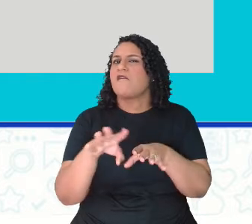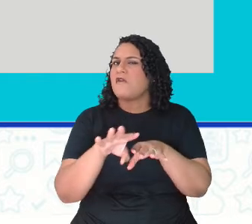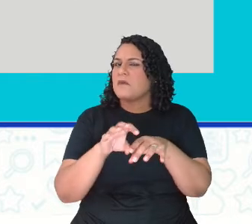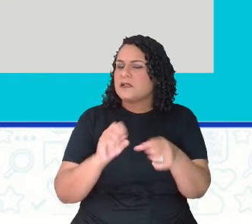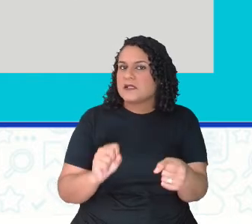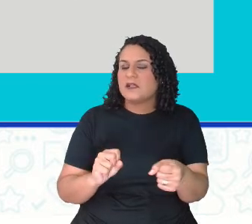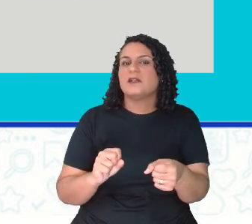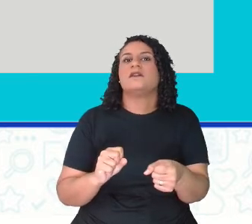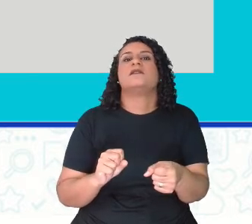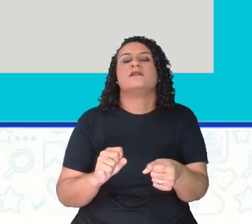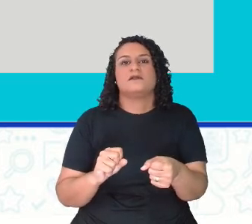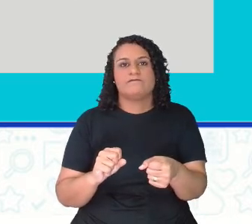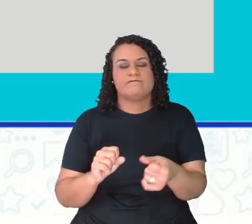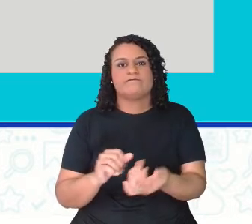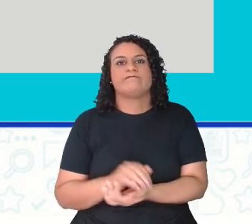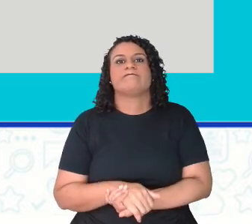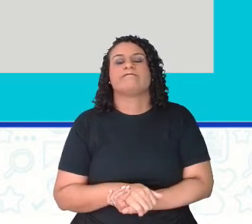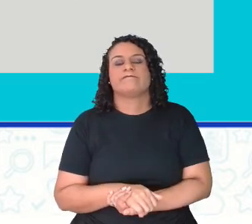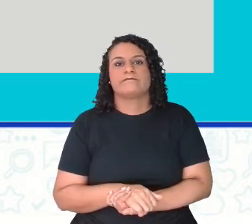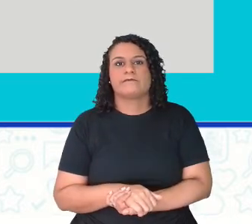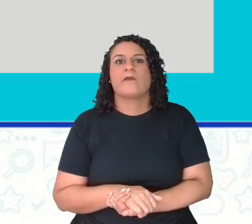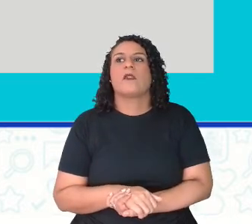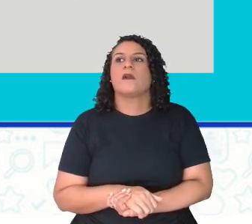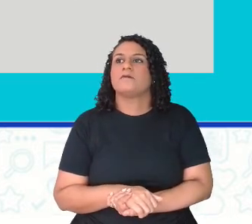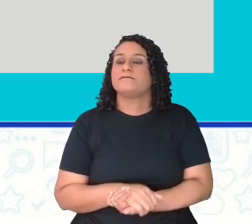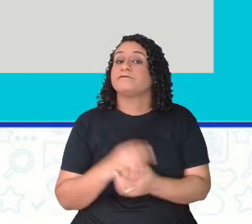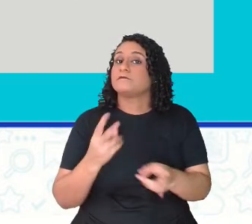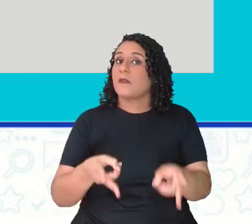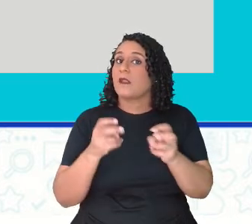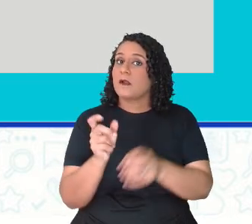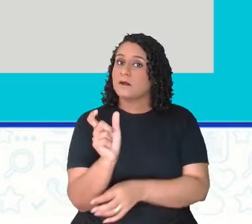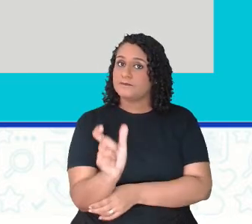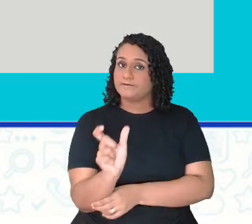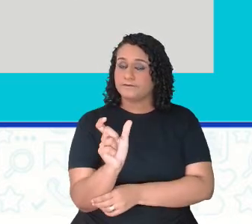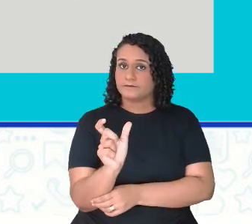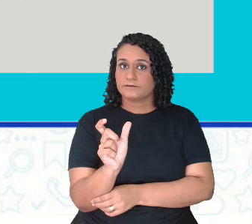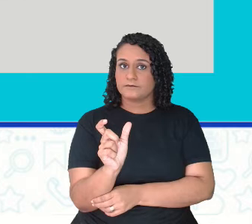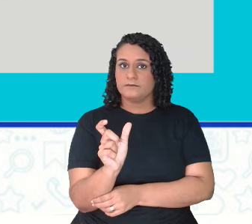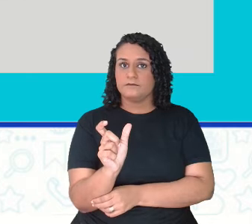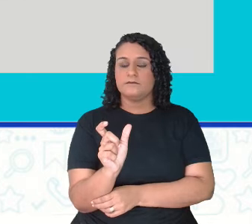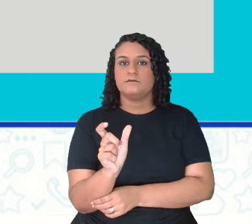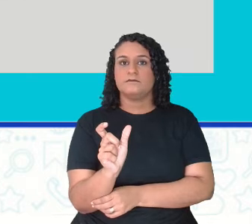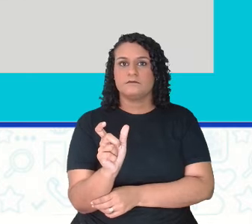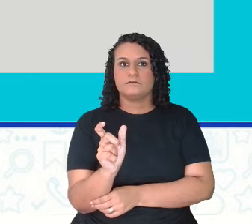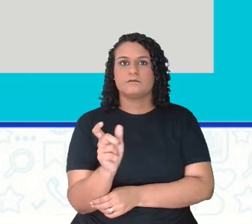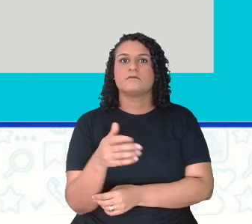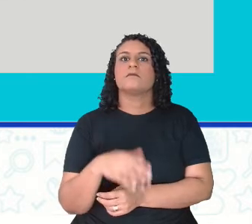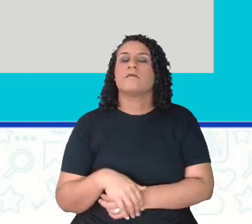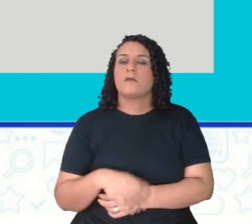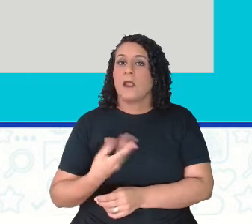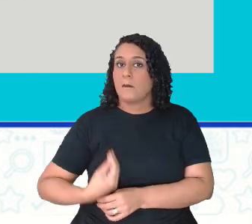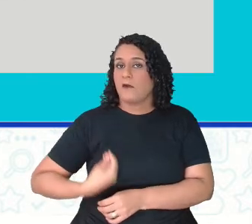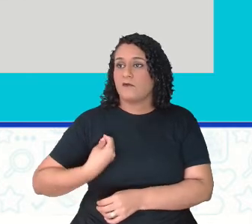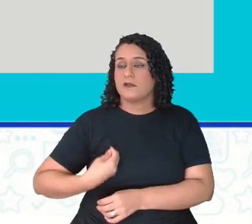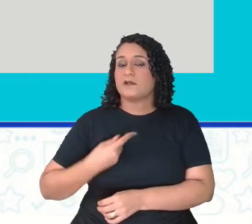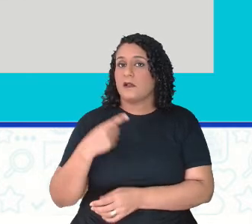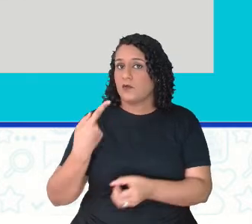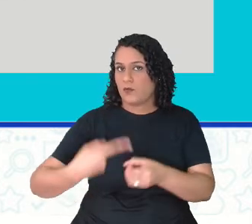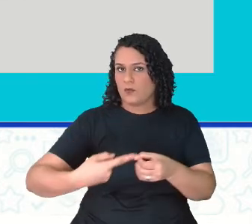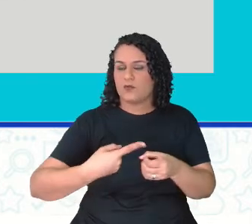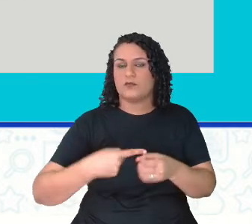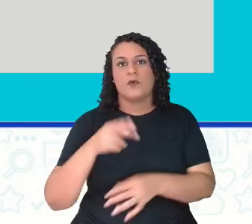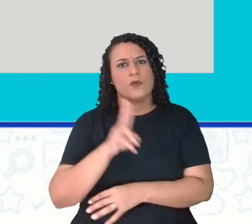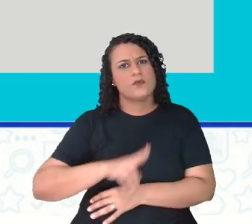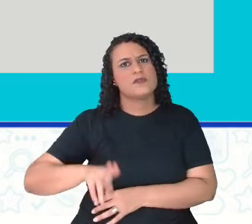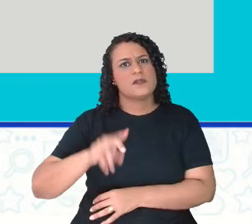é? De estudos. Então, percebemos que essa palavra ela é mais vivenciada. Então,